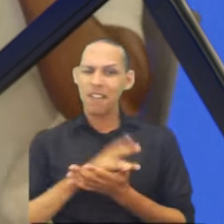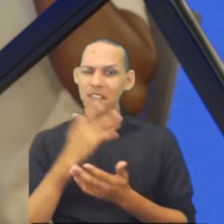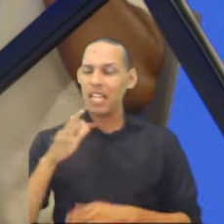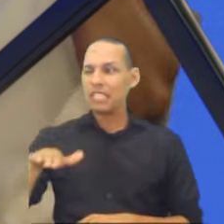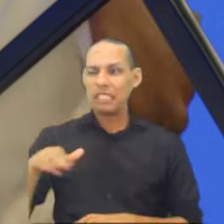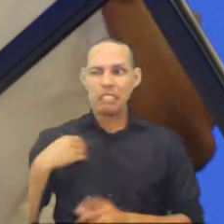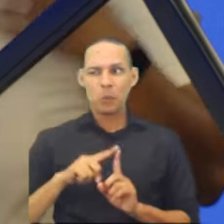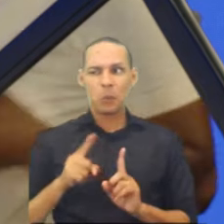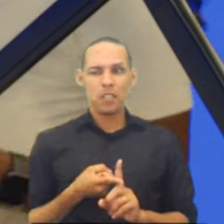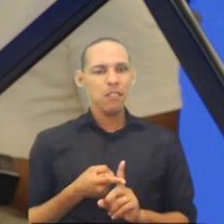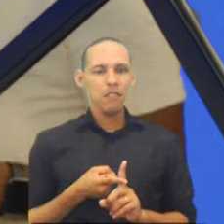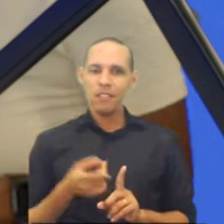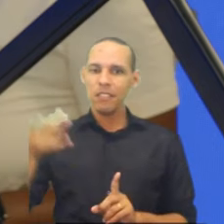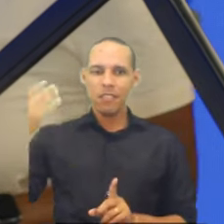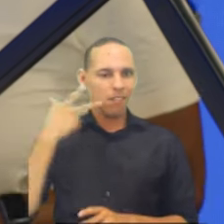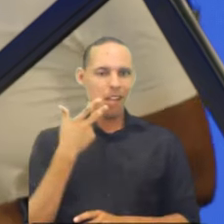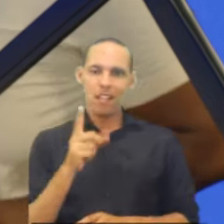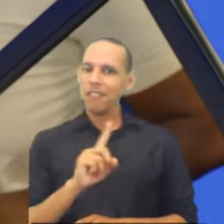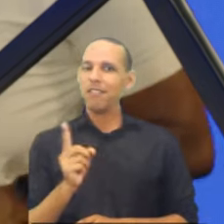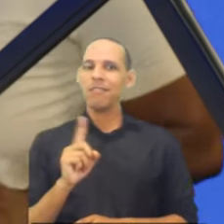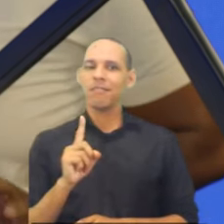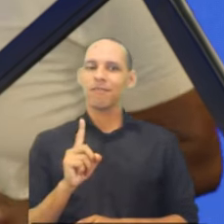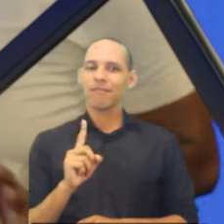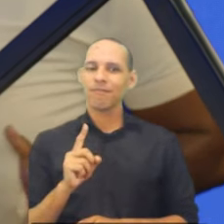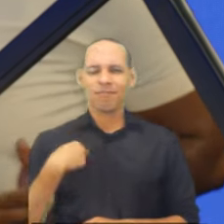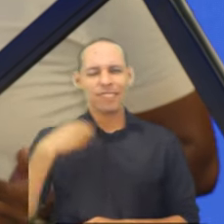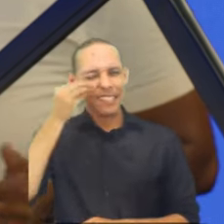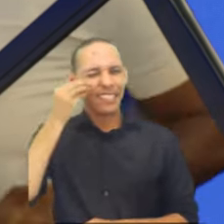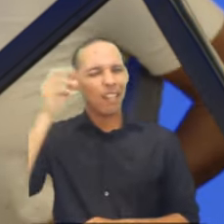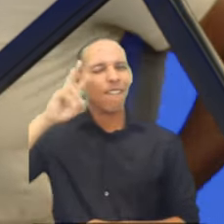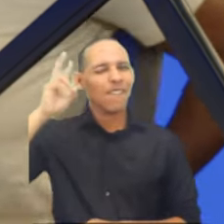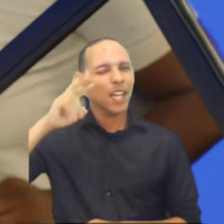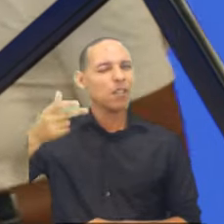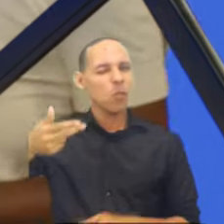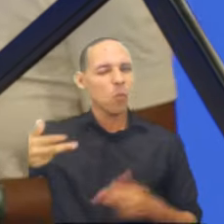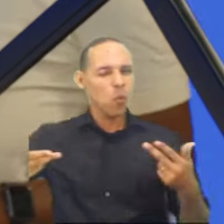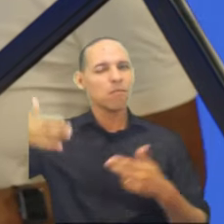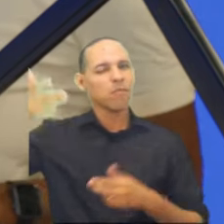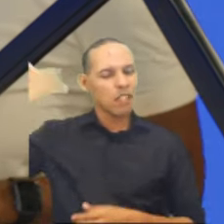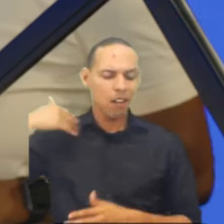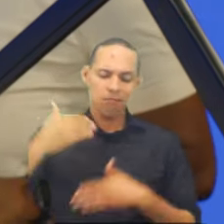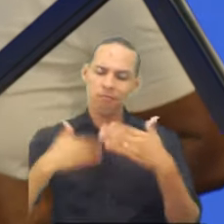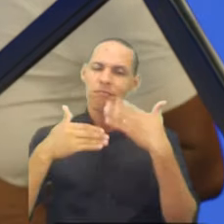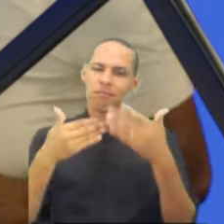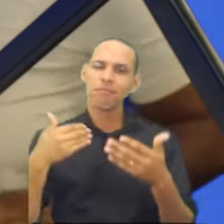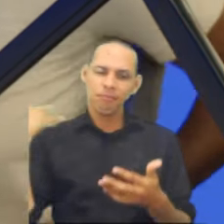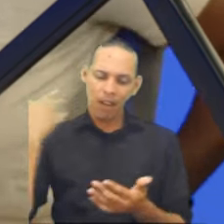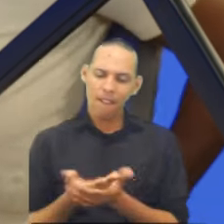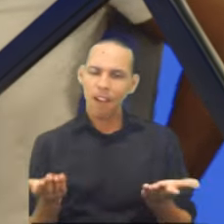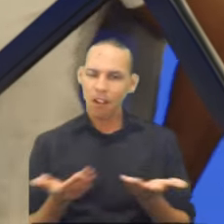era um negócio para poder falar pro chefe que tava grávida entendeu Tipo tem coisas que eu tenho que lembrar que a gente realmente teve alguns